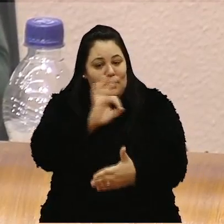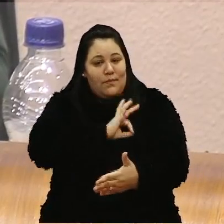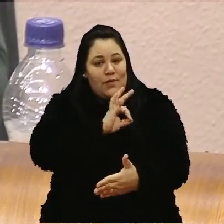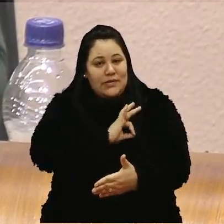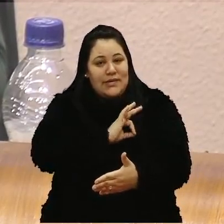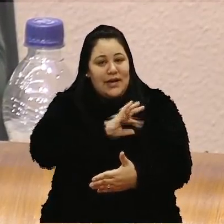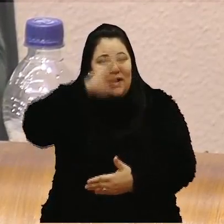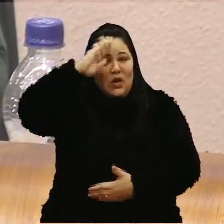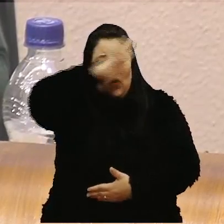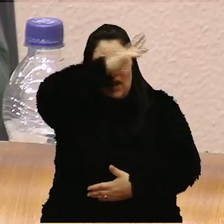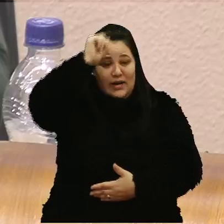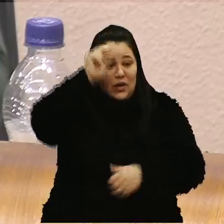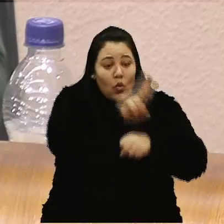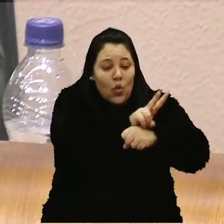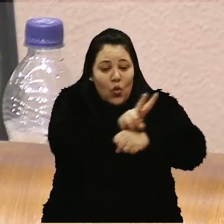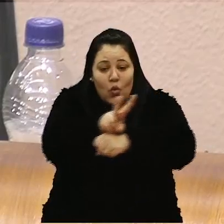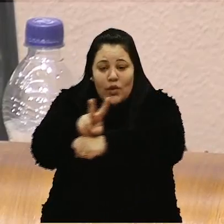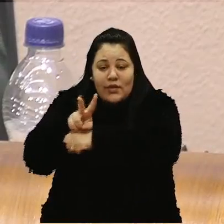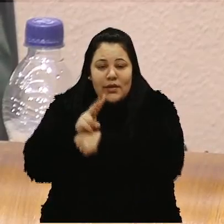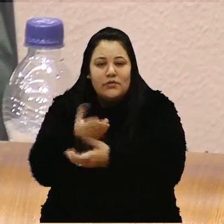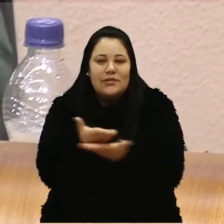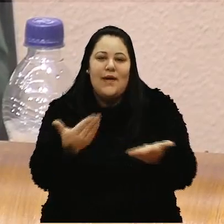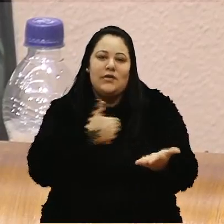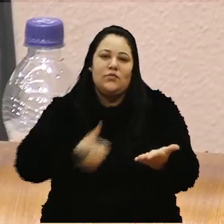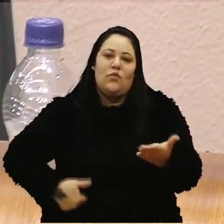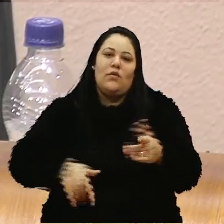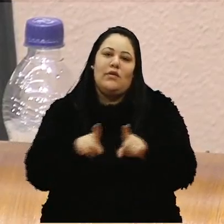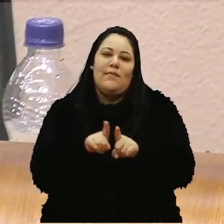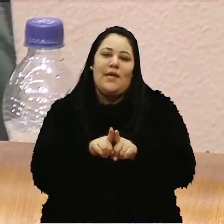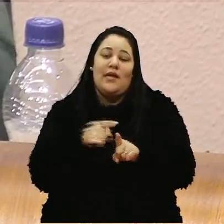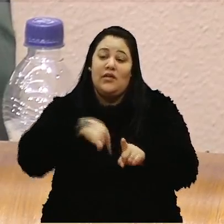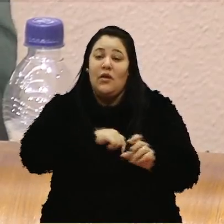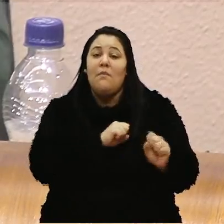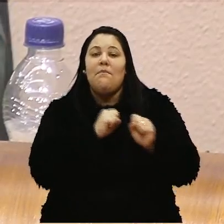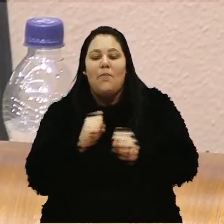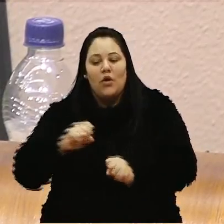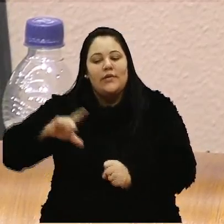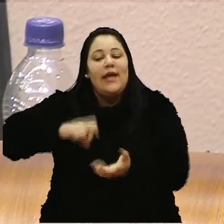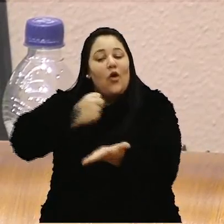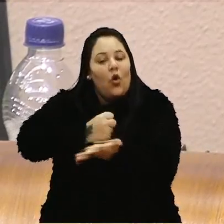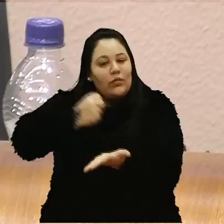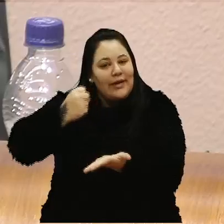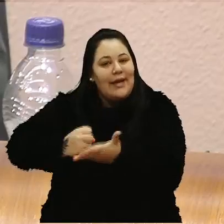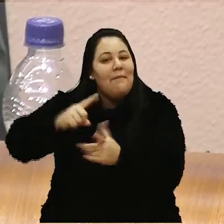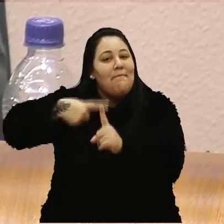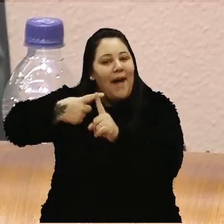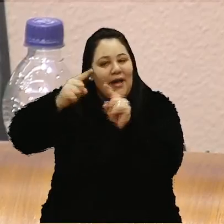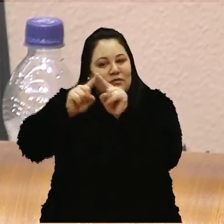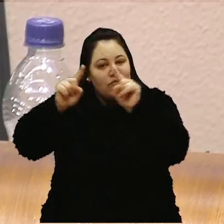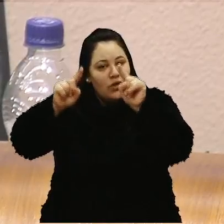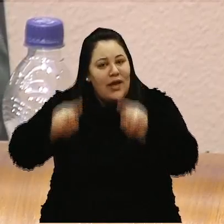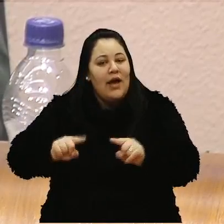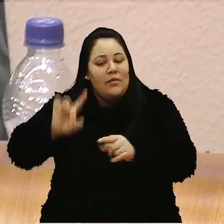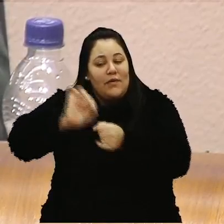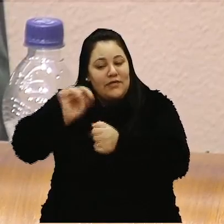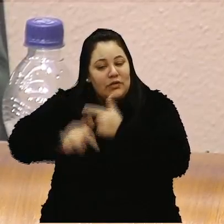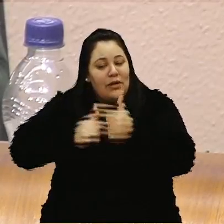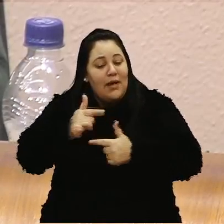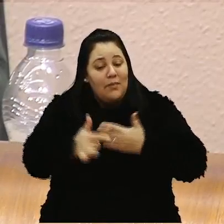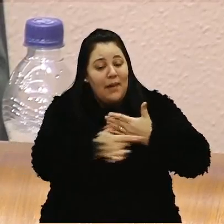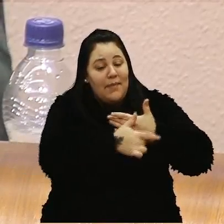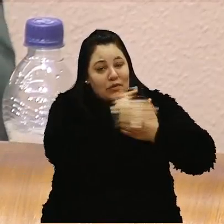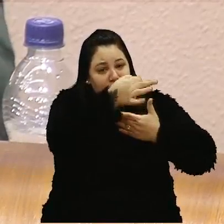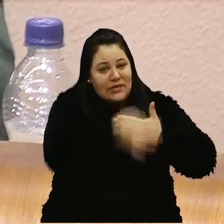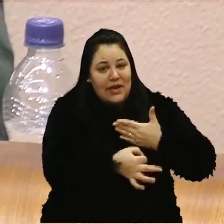do espaço, que é um espaço público. Então, que a gente possa, sim, ter efetivo para que a guarda cumpra o seu papel de estar nos locais públicos